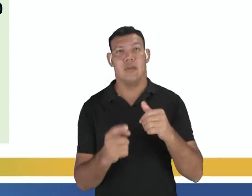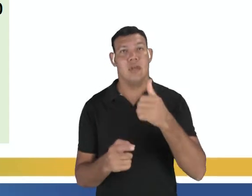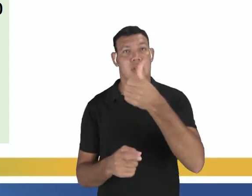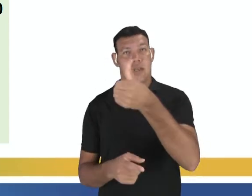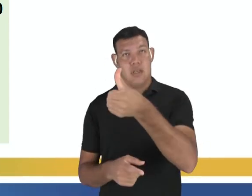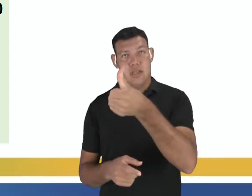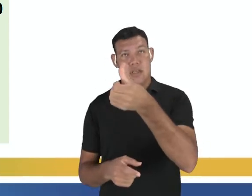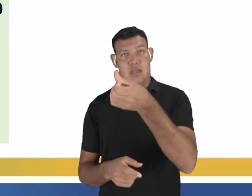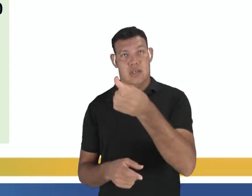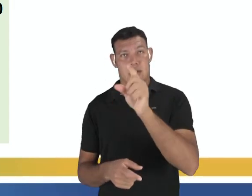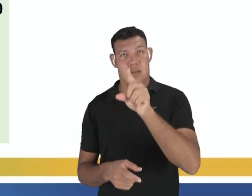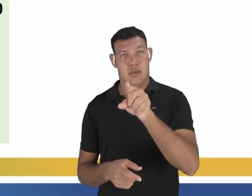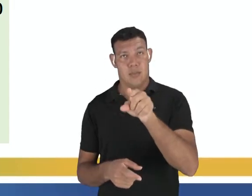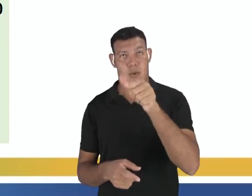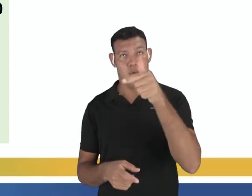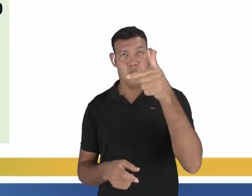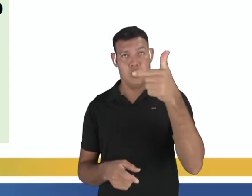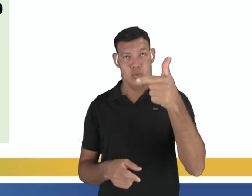de R$